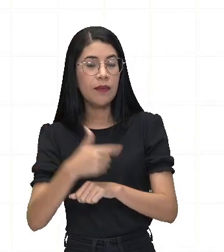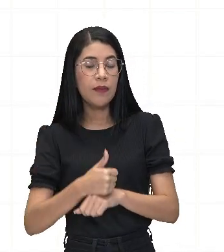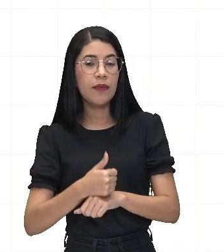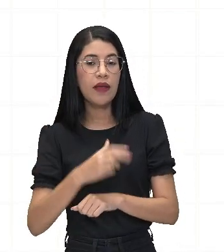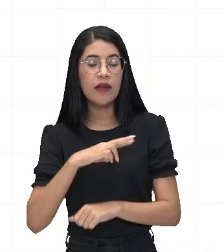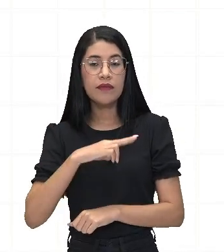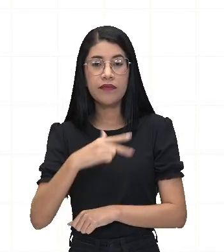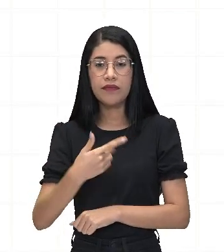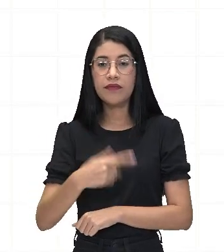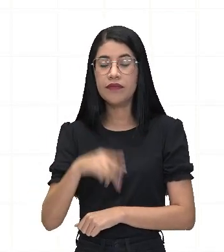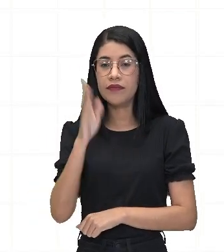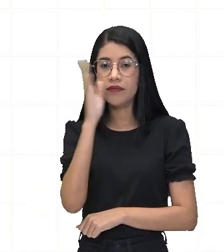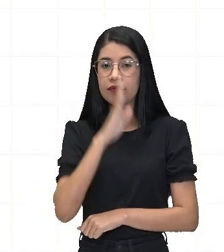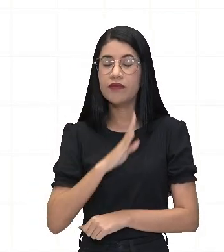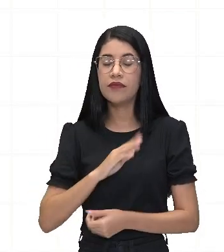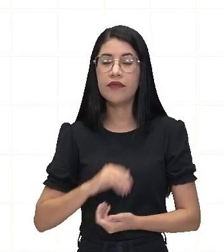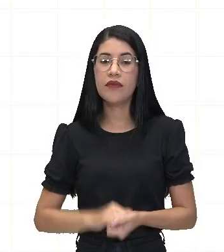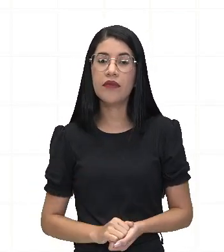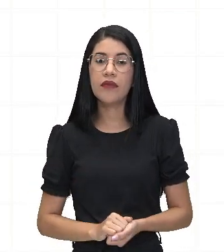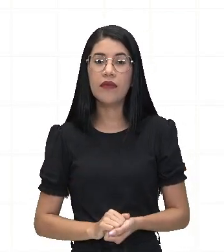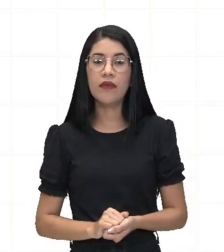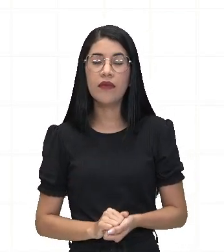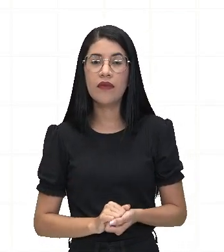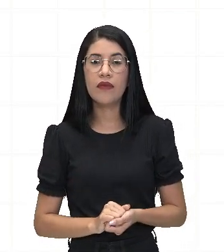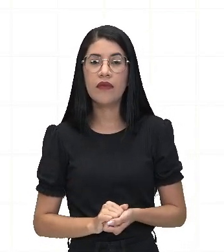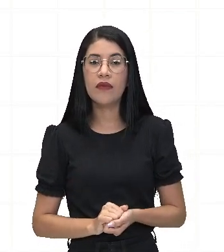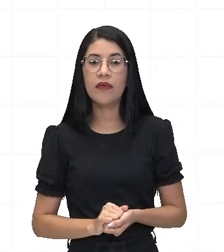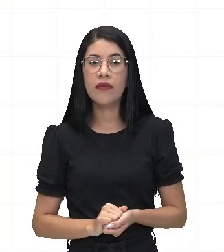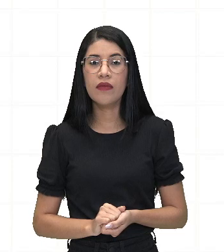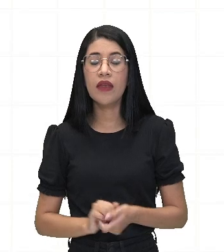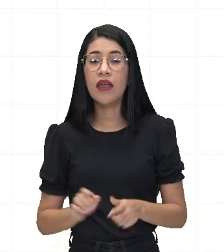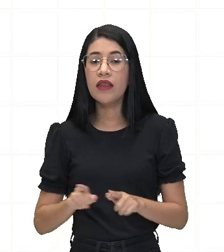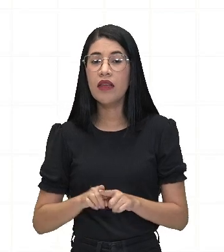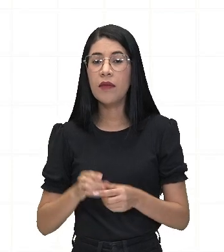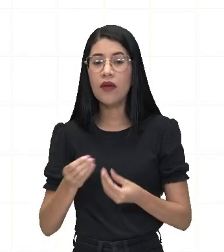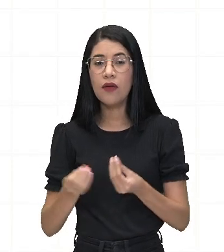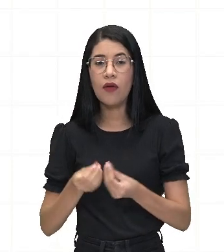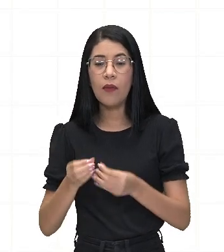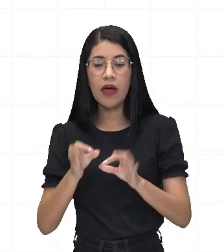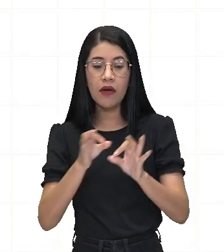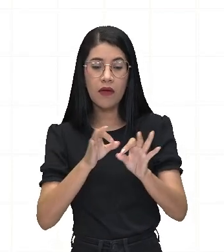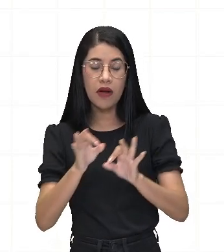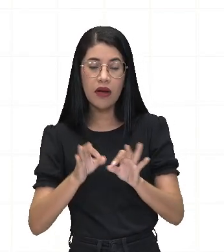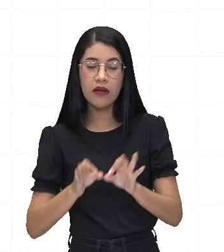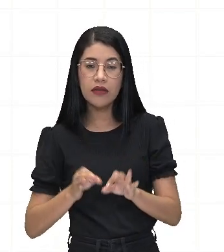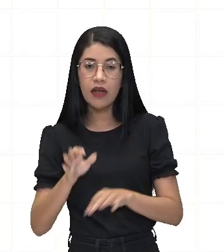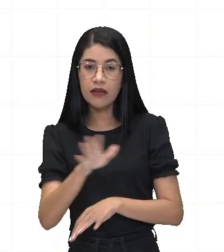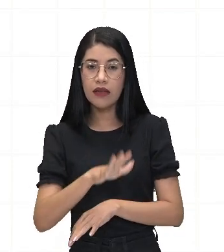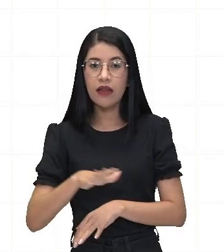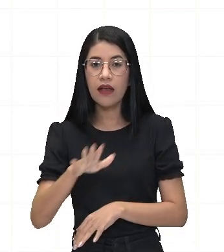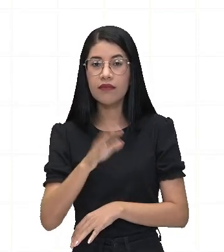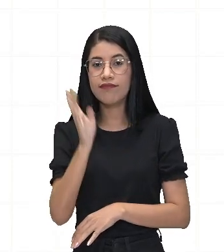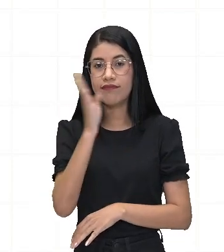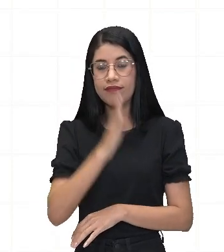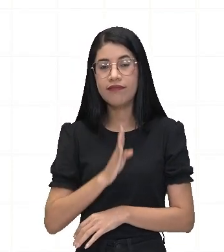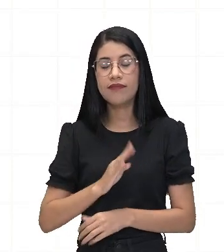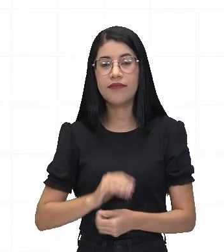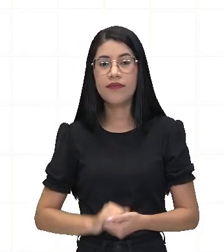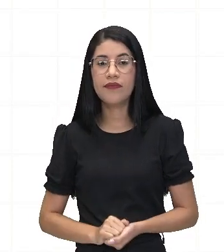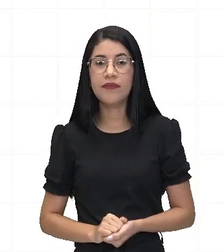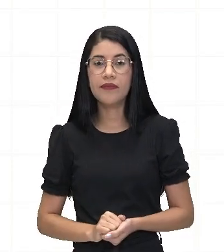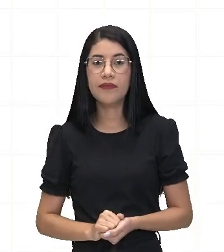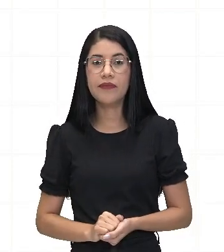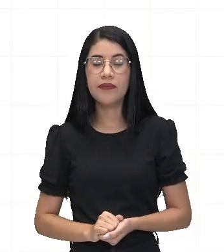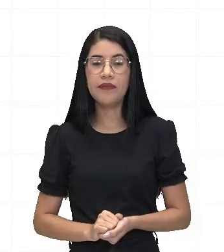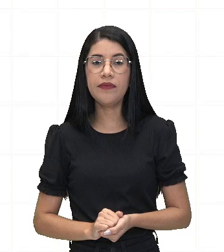Brasil e também essa configuração do território que a gente pode aí observar, certo? Vamos